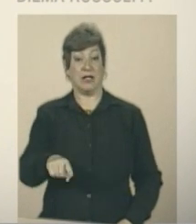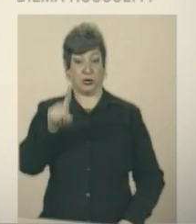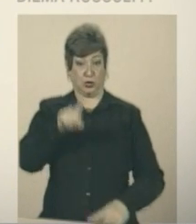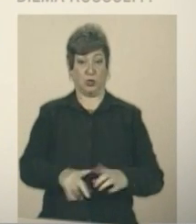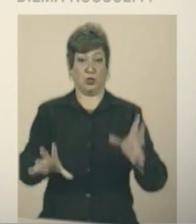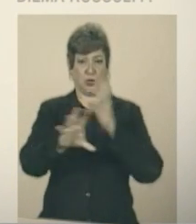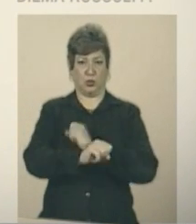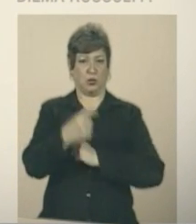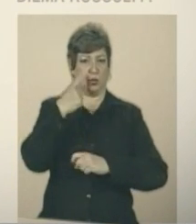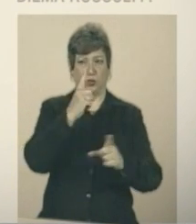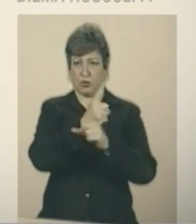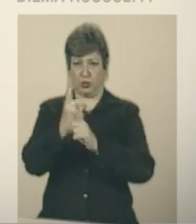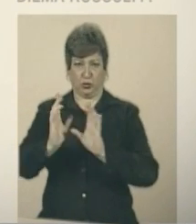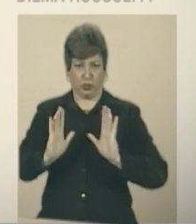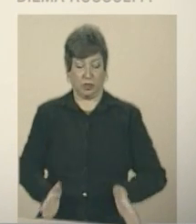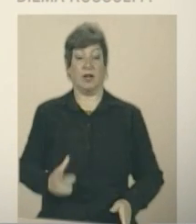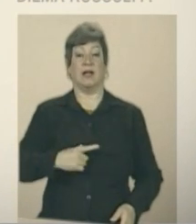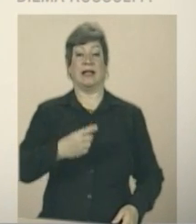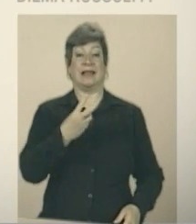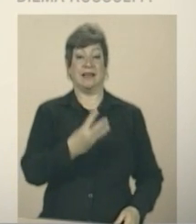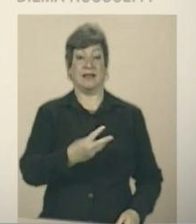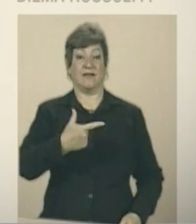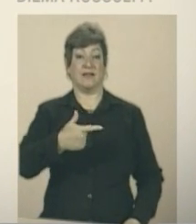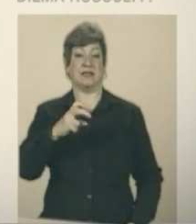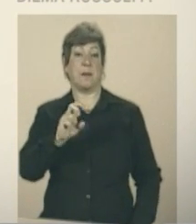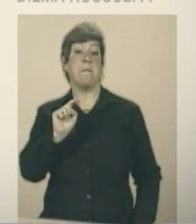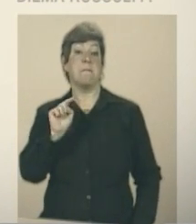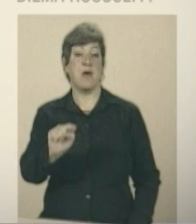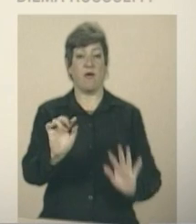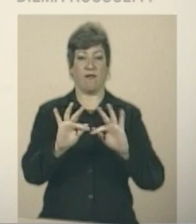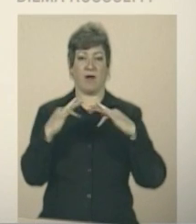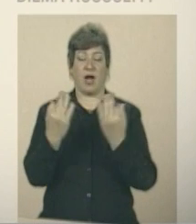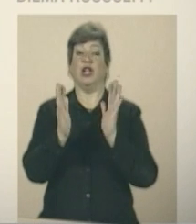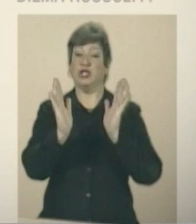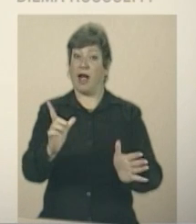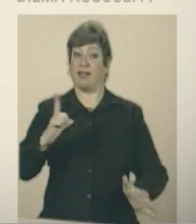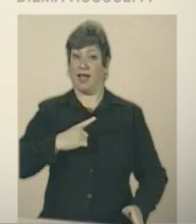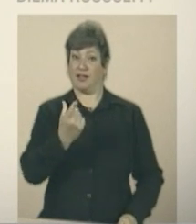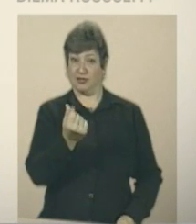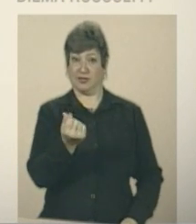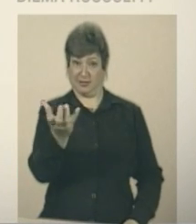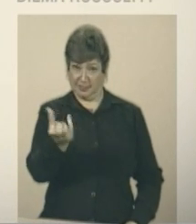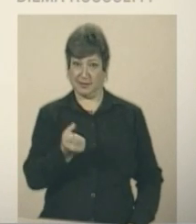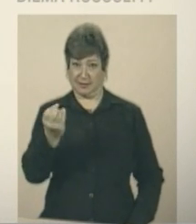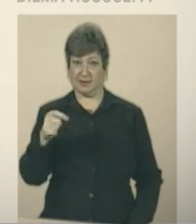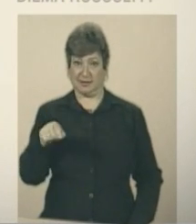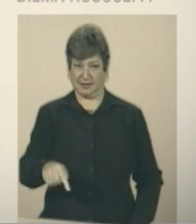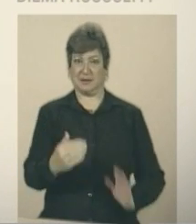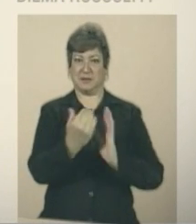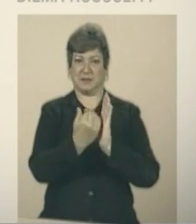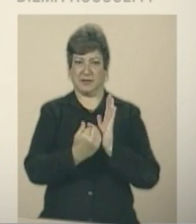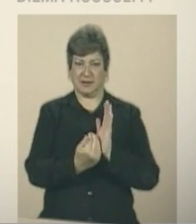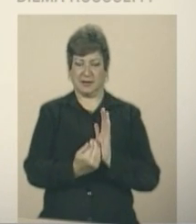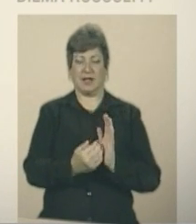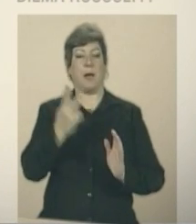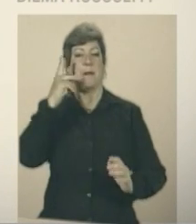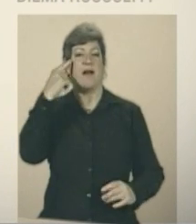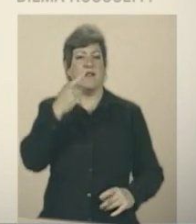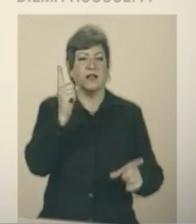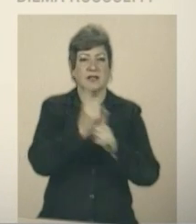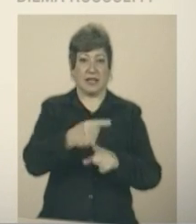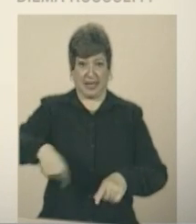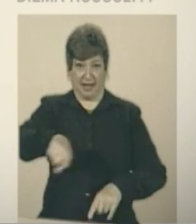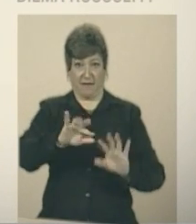localizamos Luciano 325.000 famílias já estão recebendo o o benefício para identificar essas